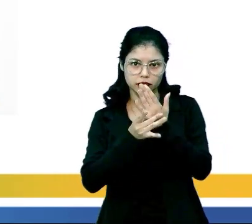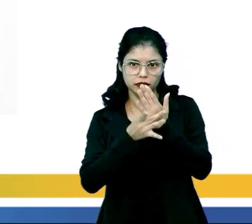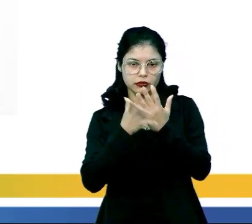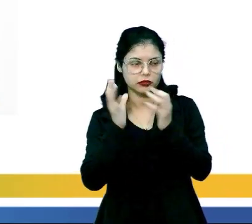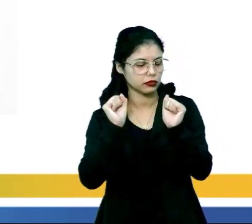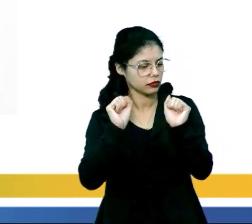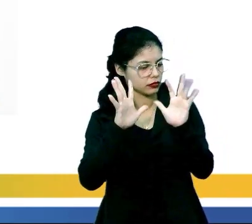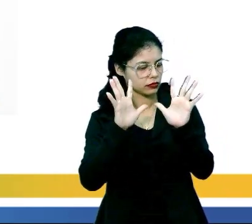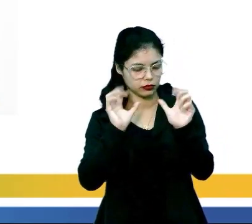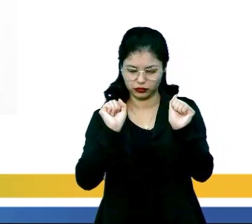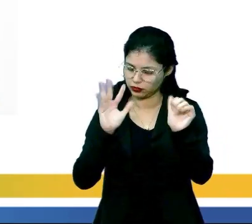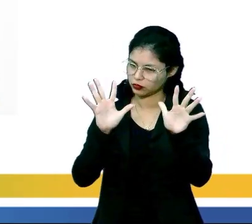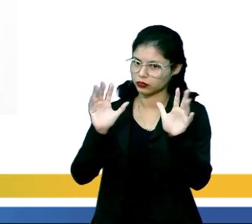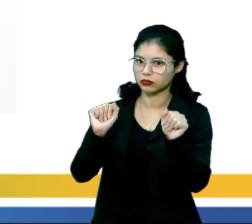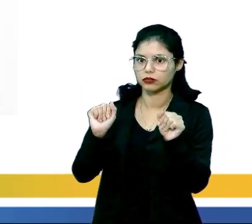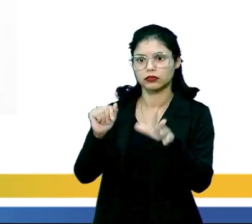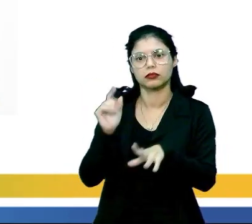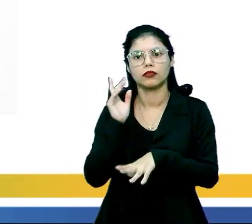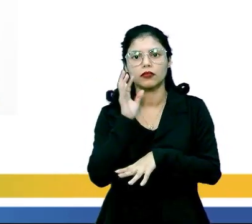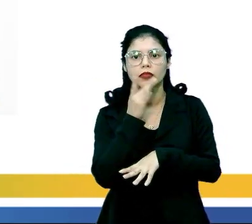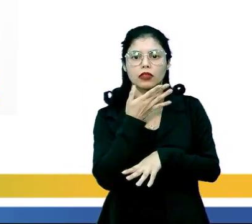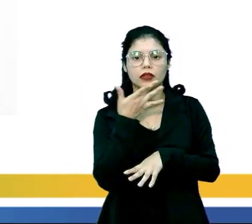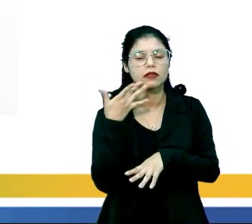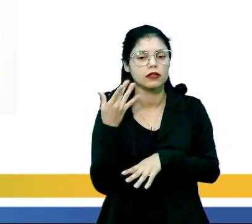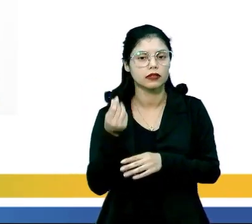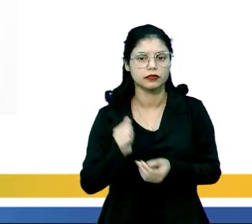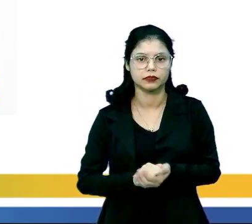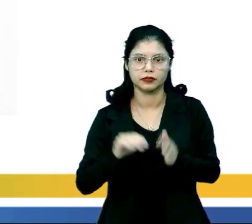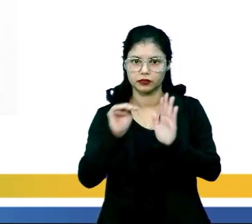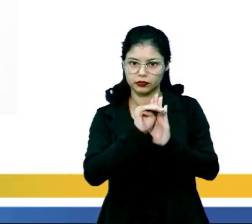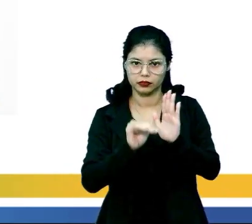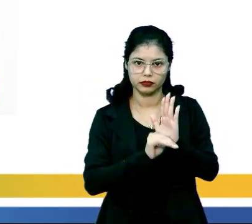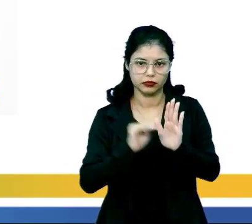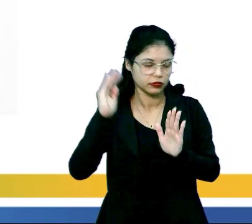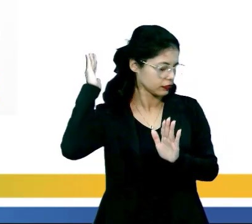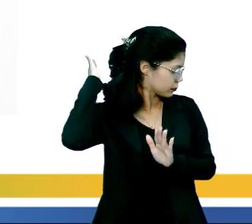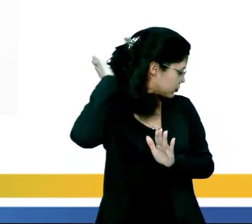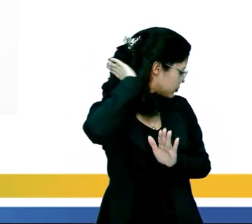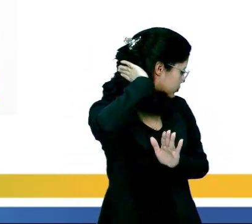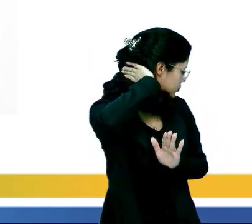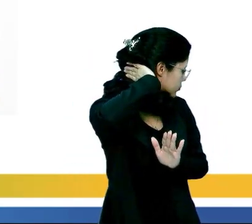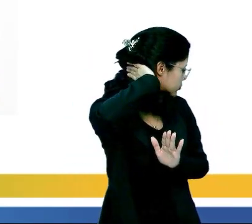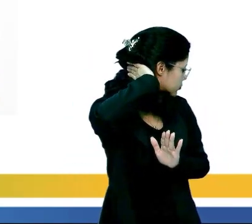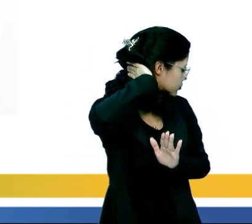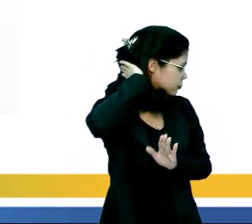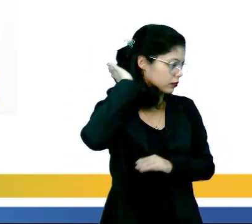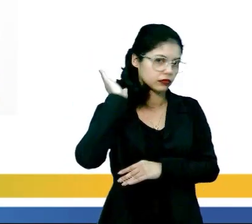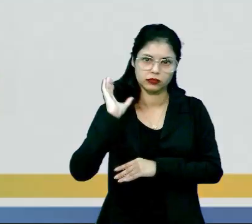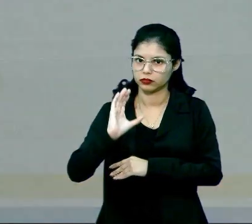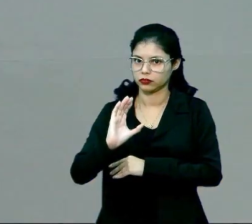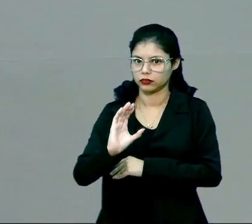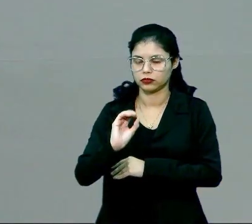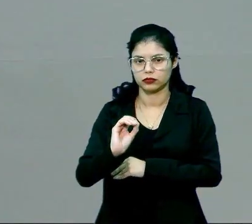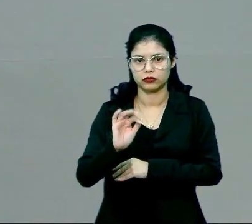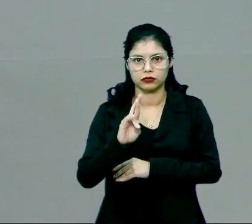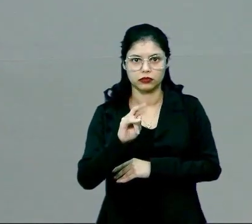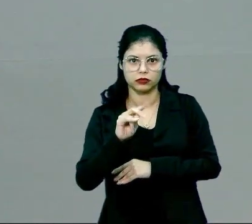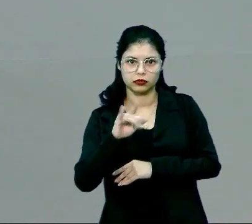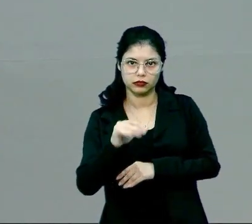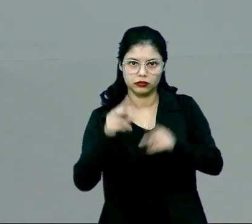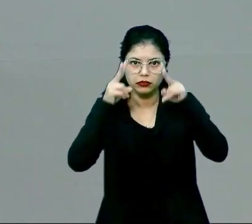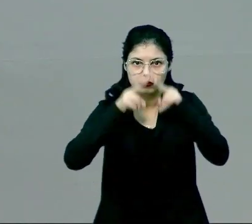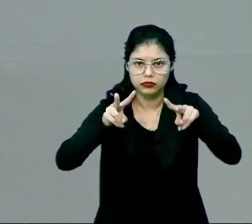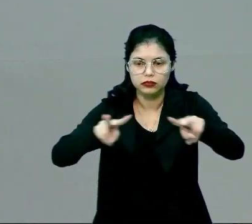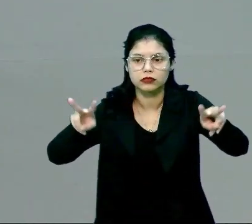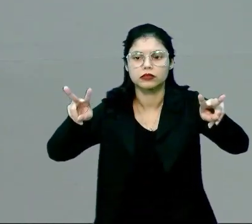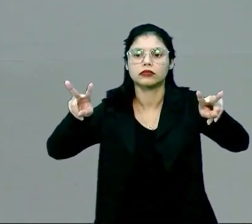o paladar, tá certo? Logo abaixo, logo atrás, temos o lobo occipital. Está relacionado à